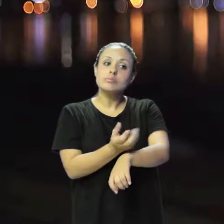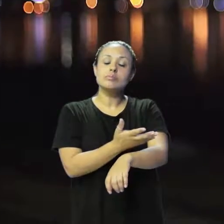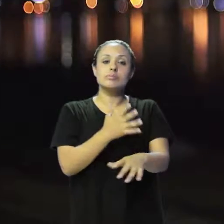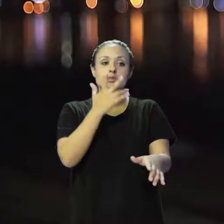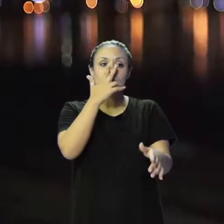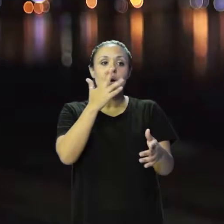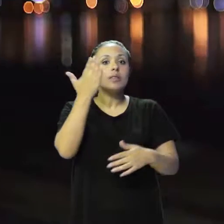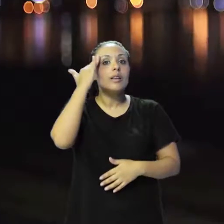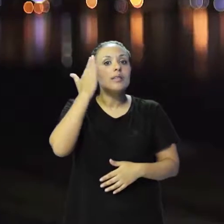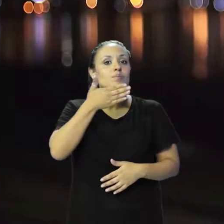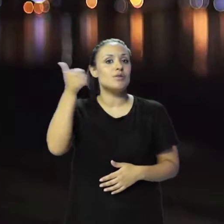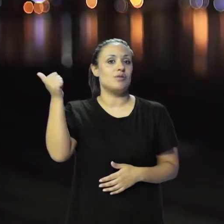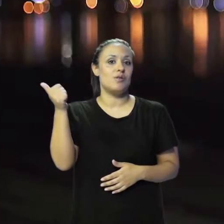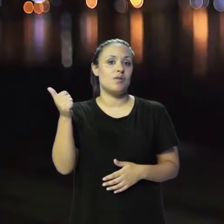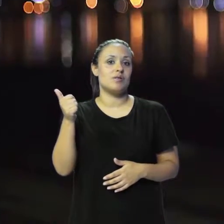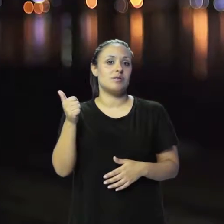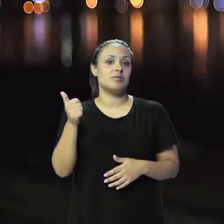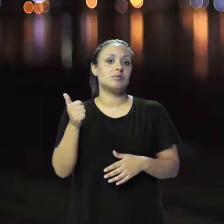mais